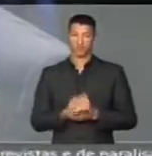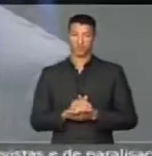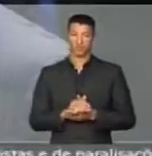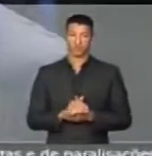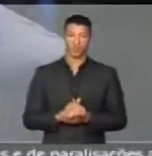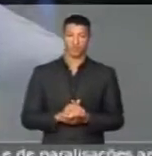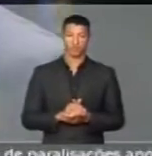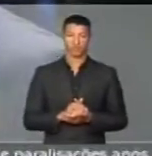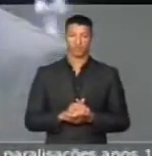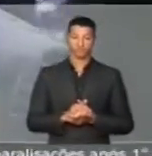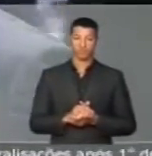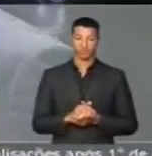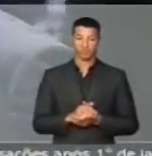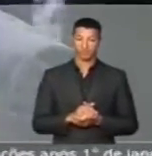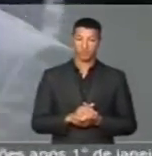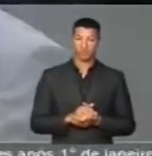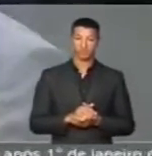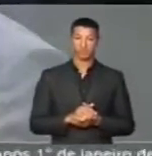Kroll,